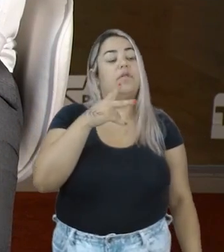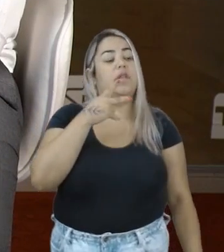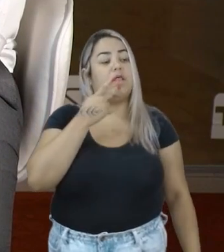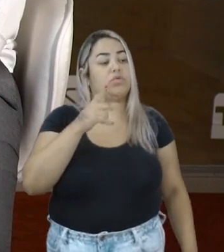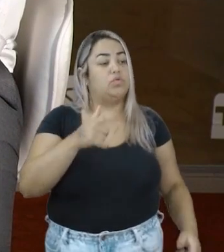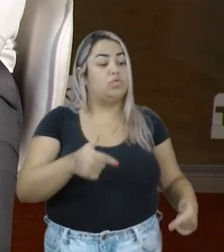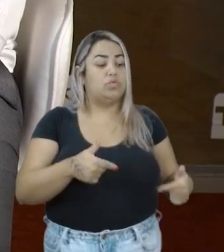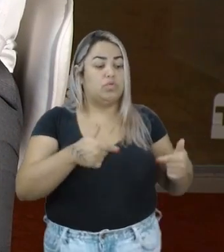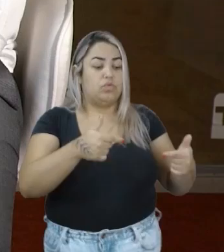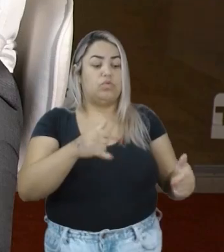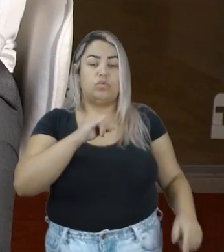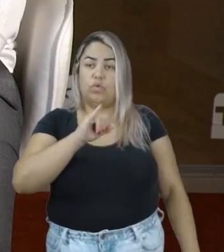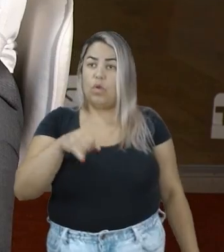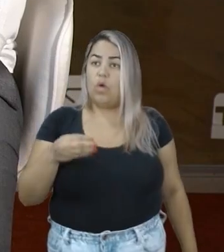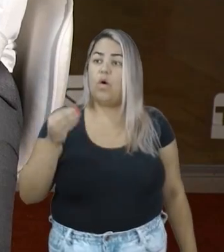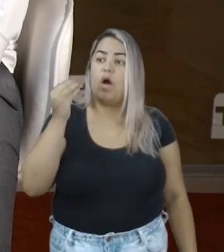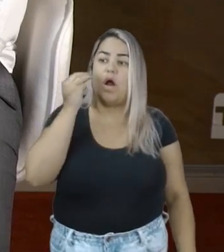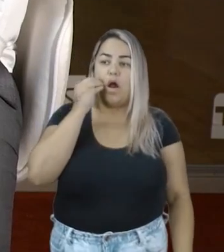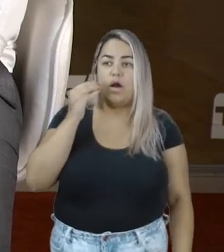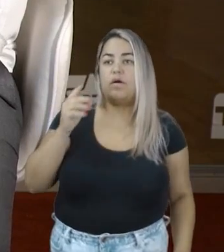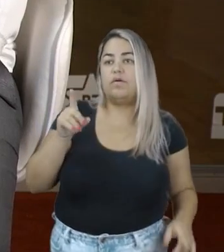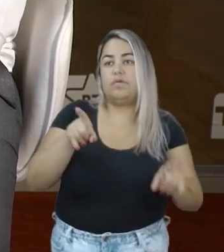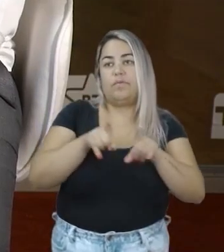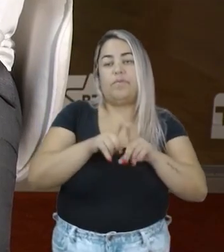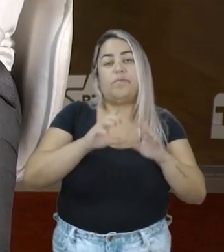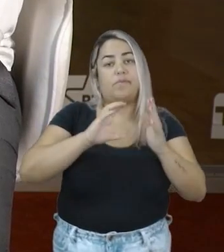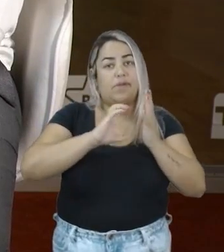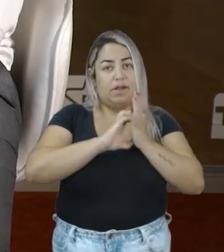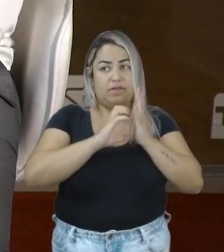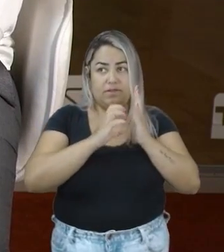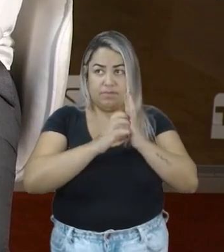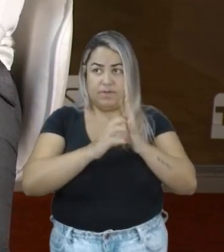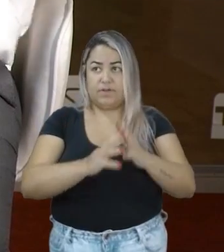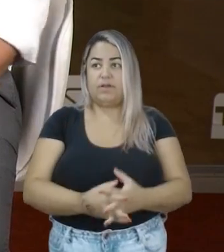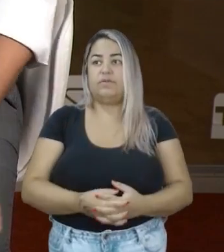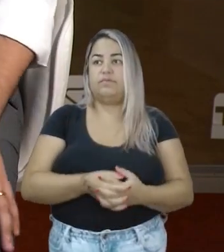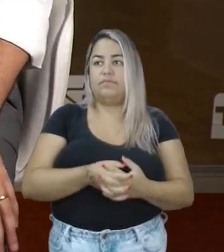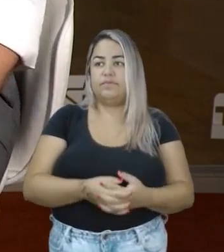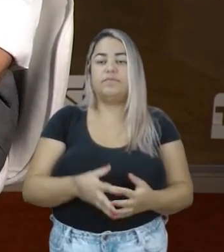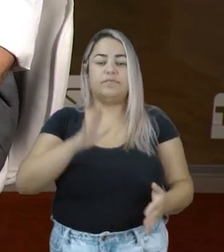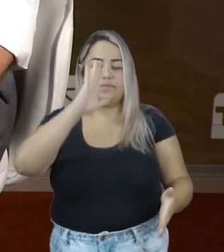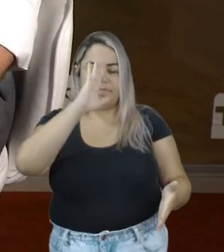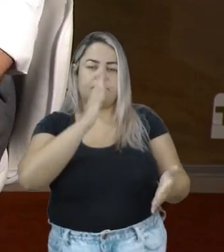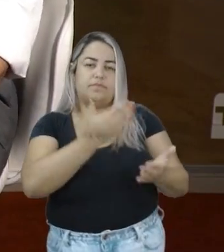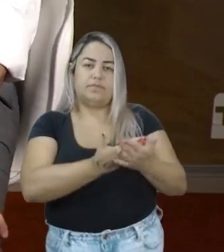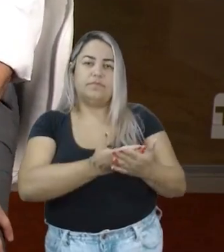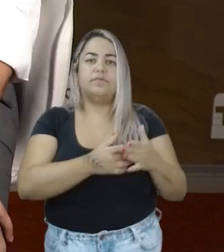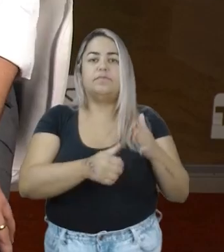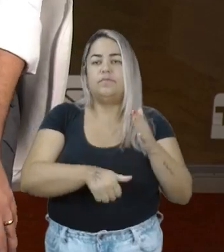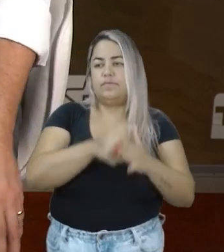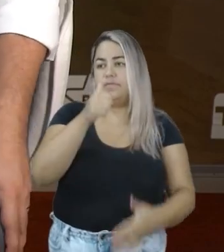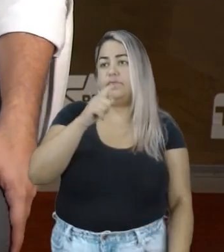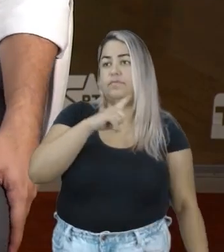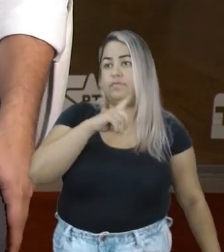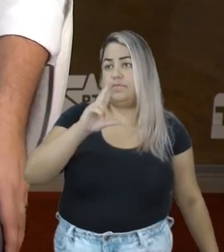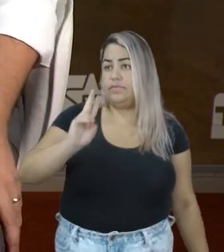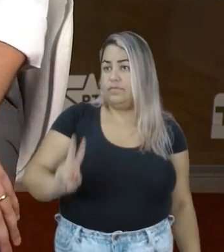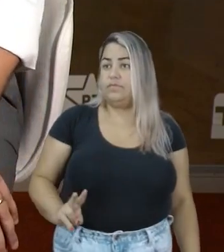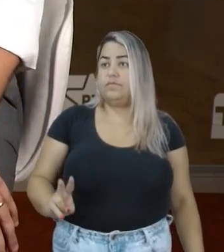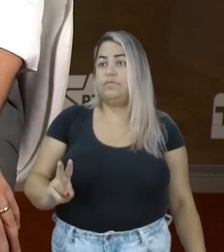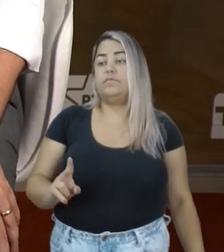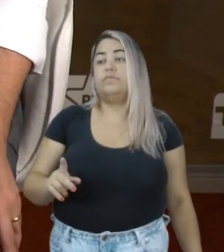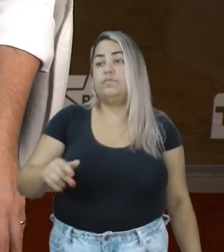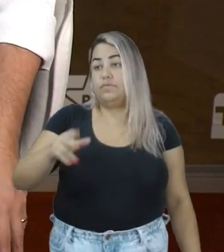desafios e oportunidades aí para aumentar essas bancadas. Bom, nós estamos muito confiantes que pela primeira vez teremos o prefeito da capital do